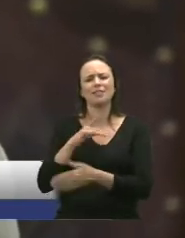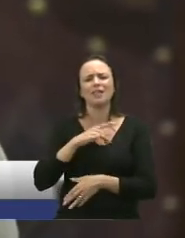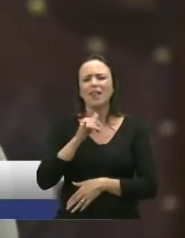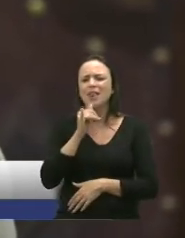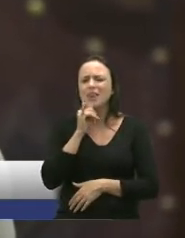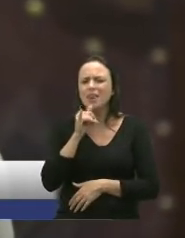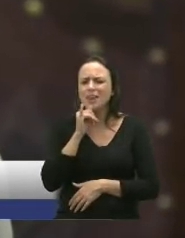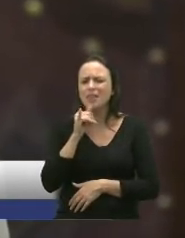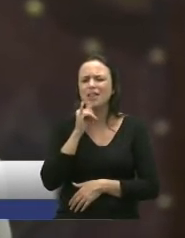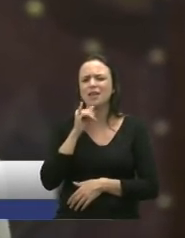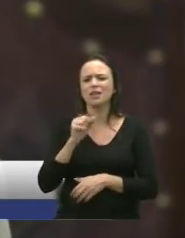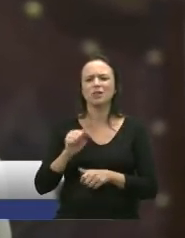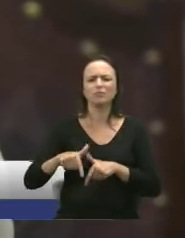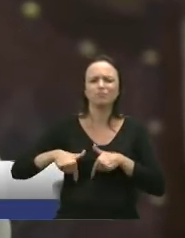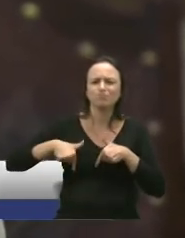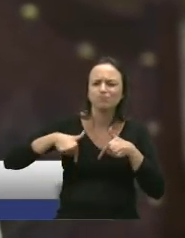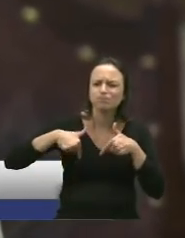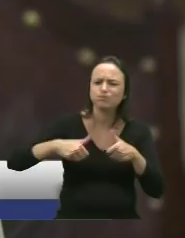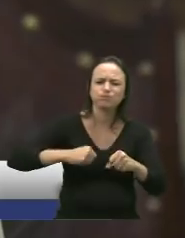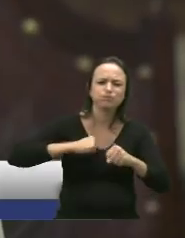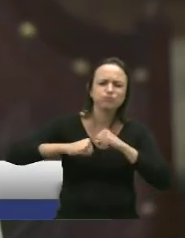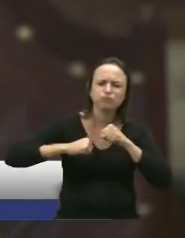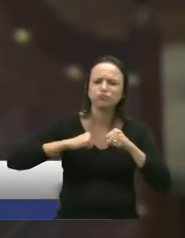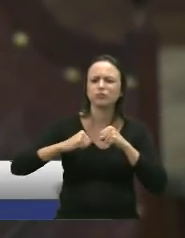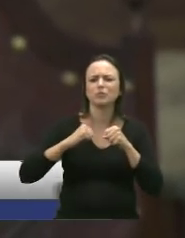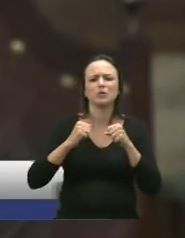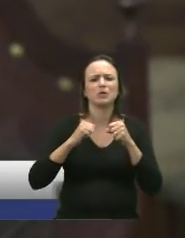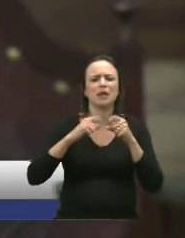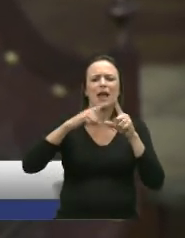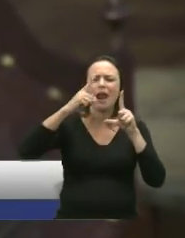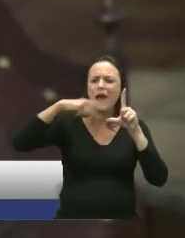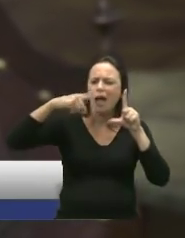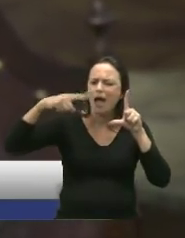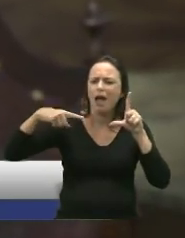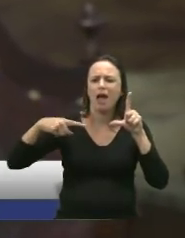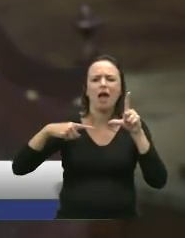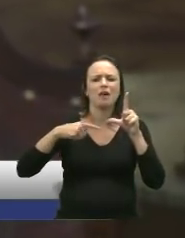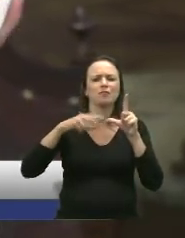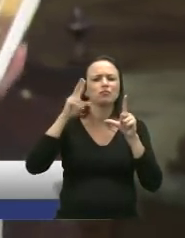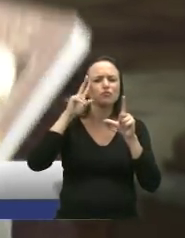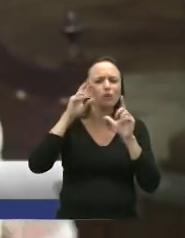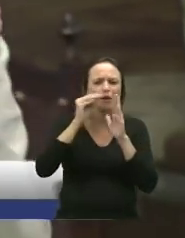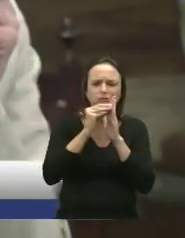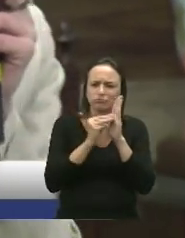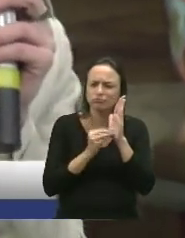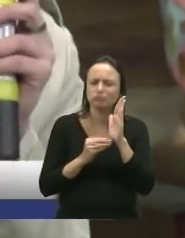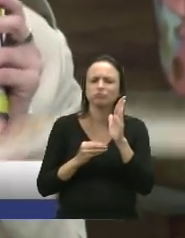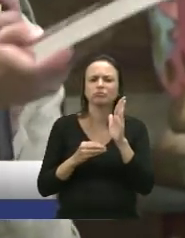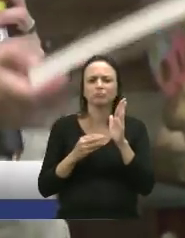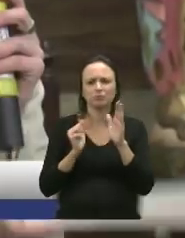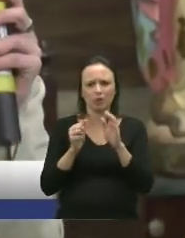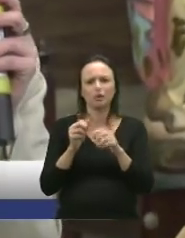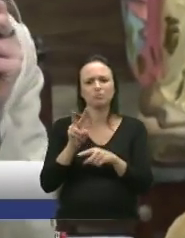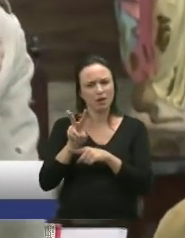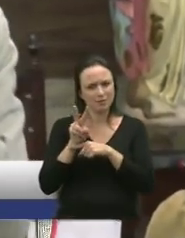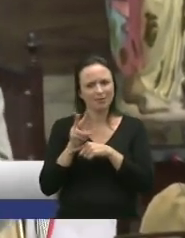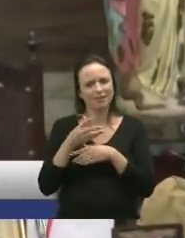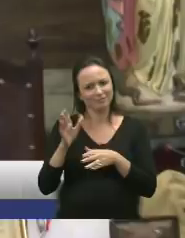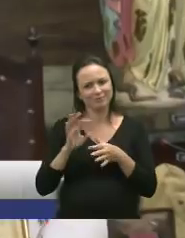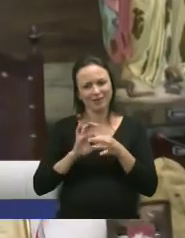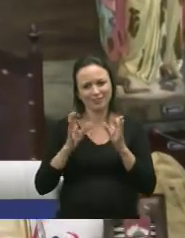da luta constitucionalista em outros estados, com gráficos, com depoimentos, etc. Está emprestado, fica à vontade, tá